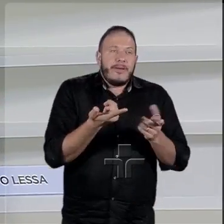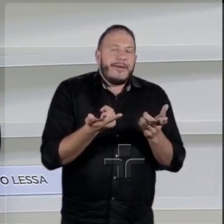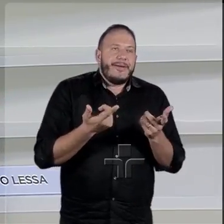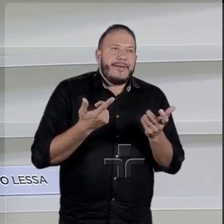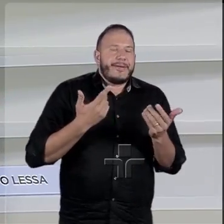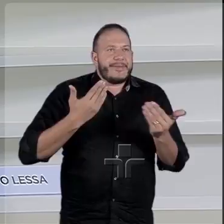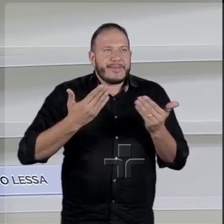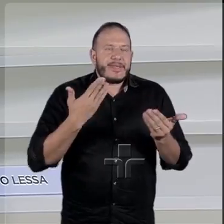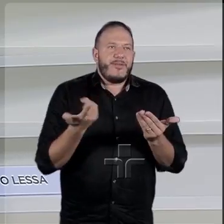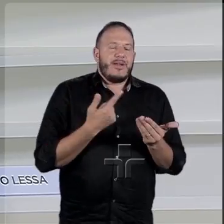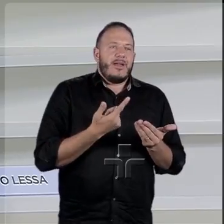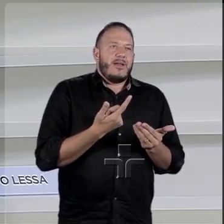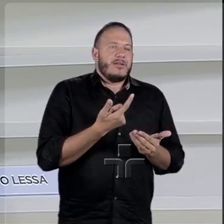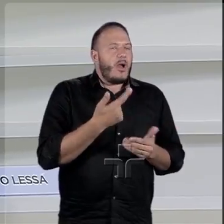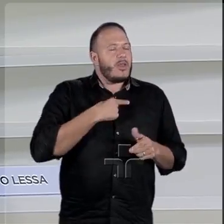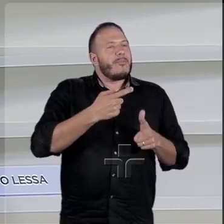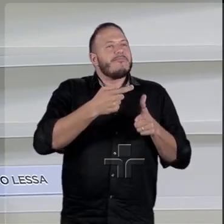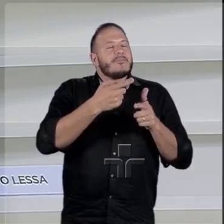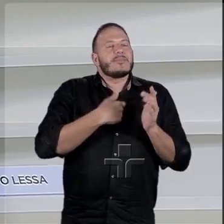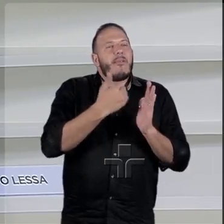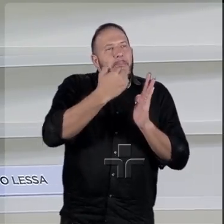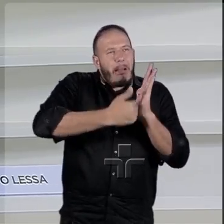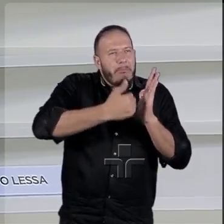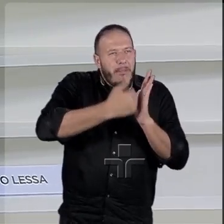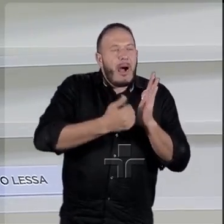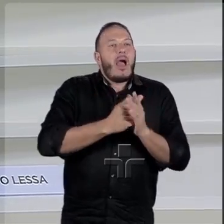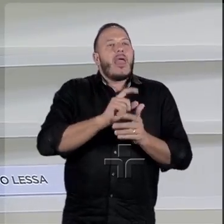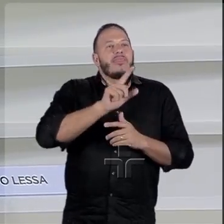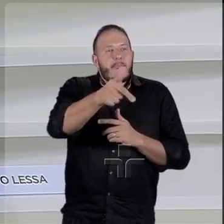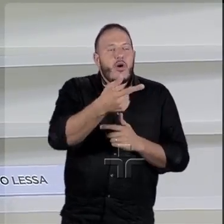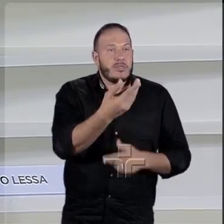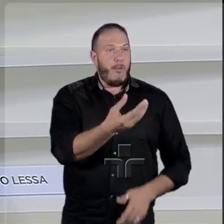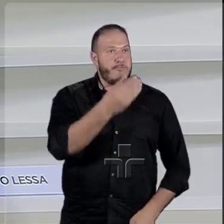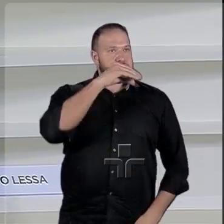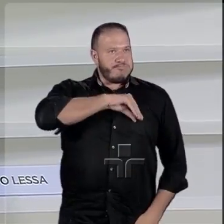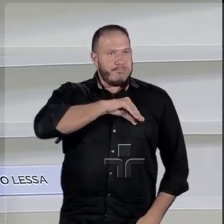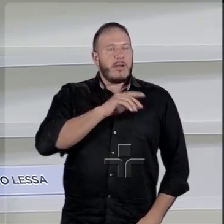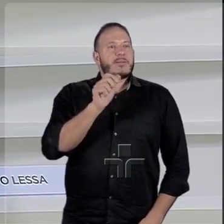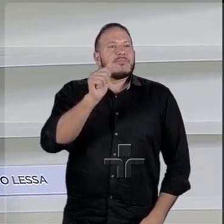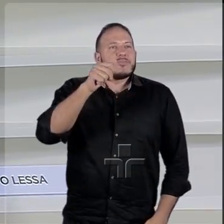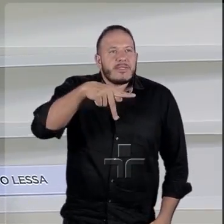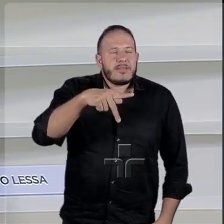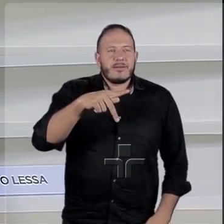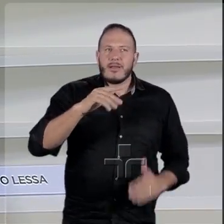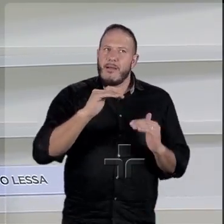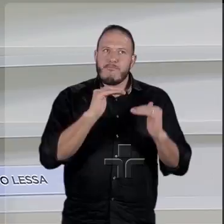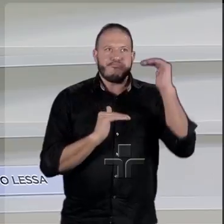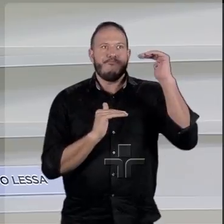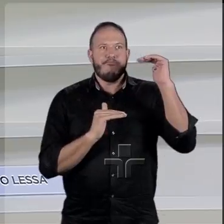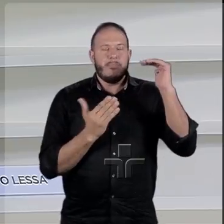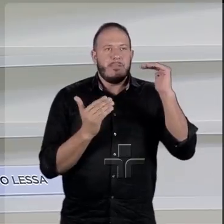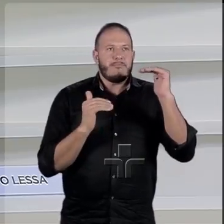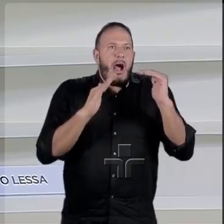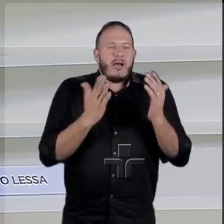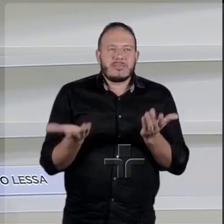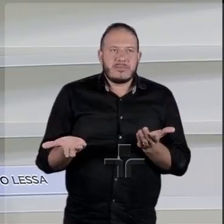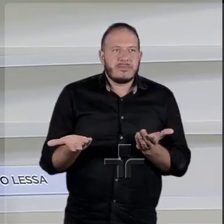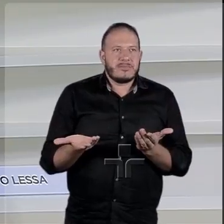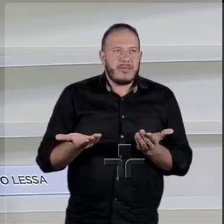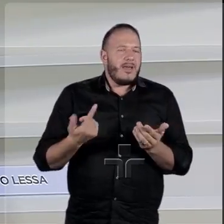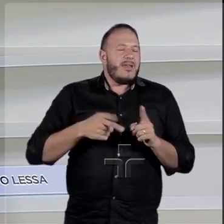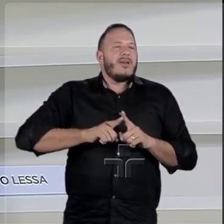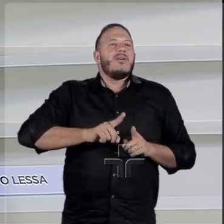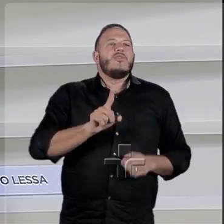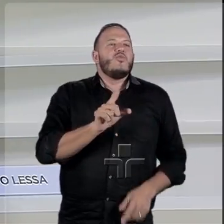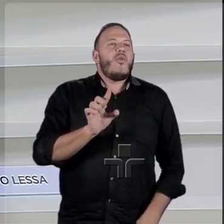entre contribuição e remuneração da aposentadoria é a mais alta. Não é